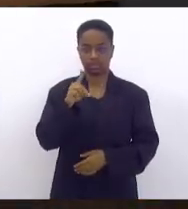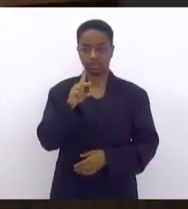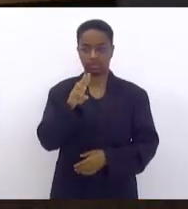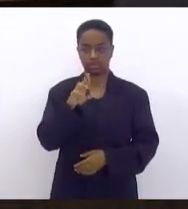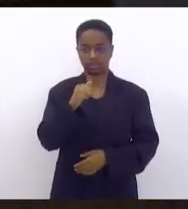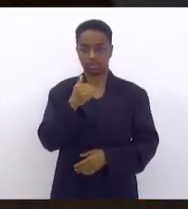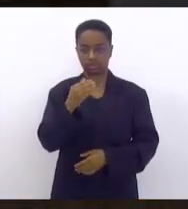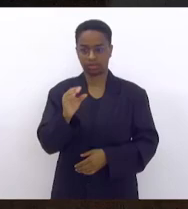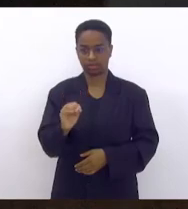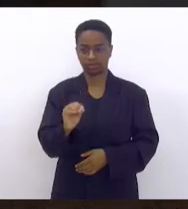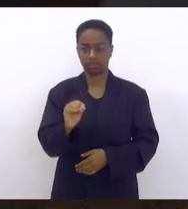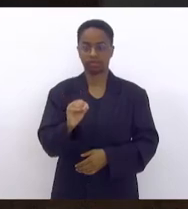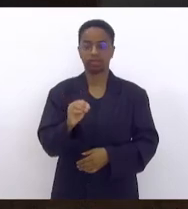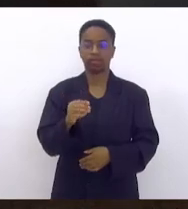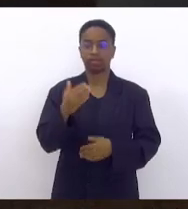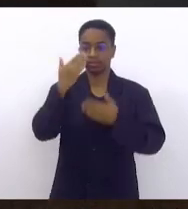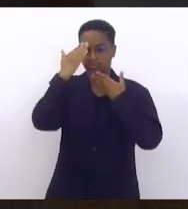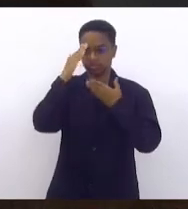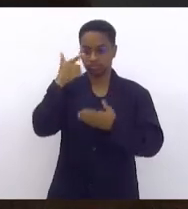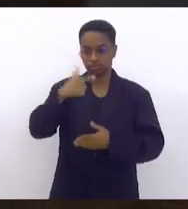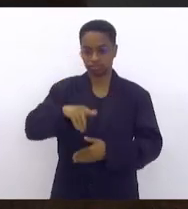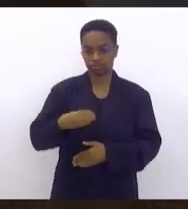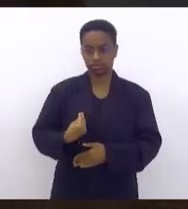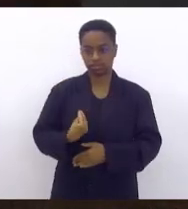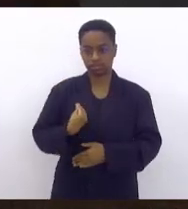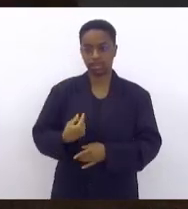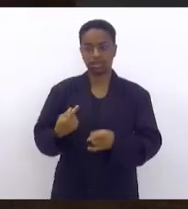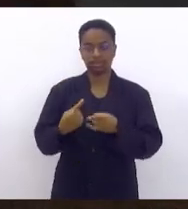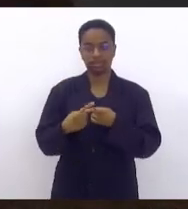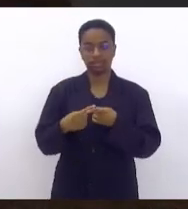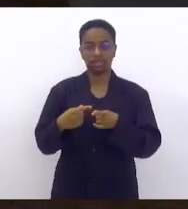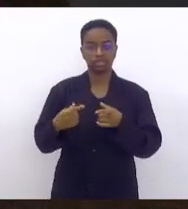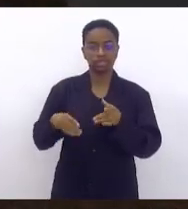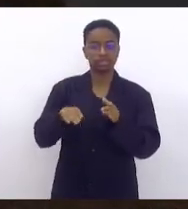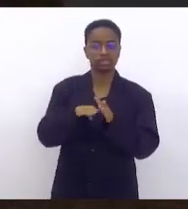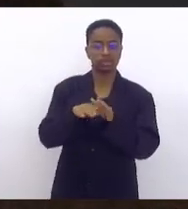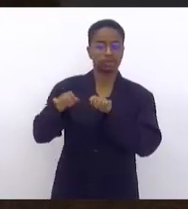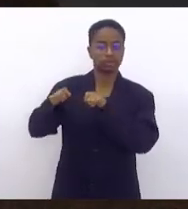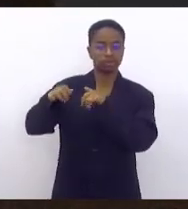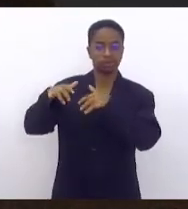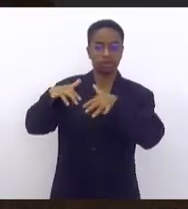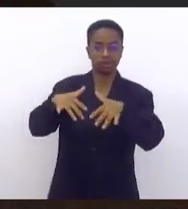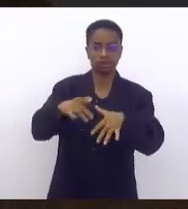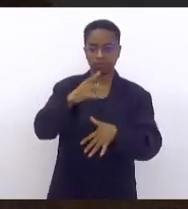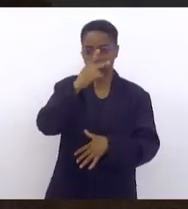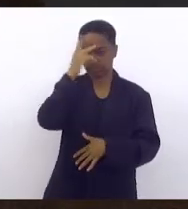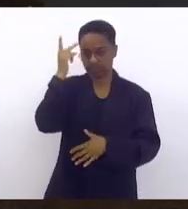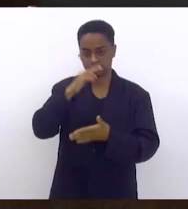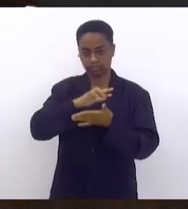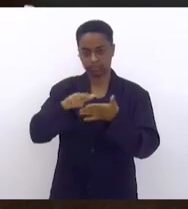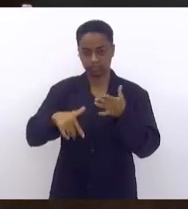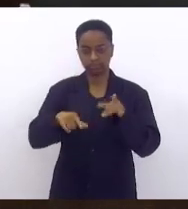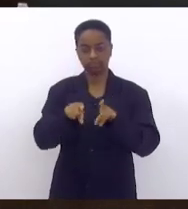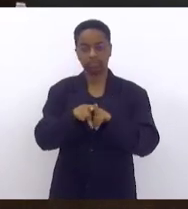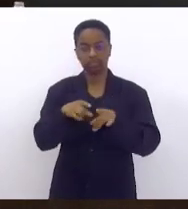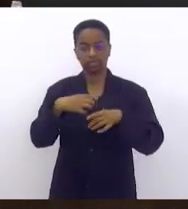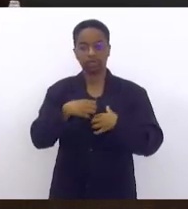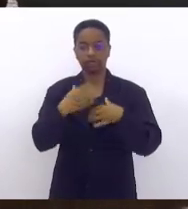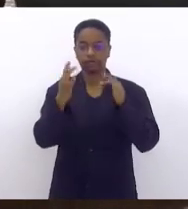Mais uma vez, agradecer a presença, que não para de chegar pessoas aqui, muito feliz vendo essa casa cheia,